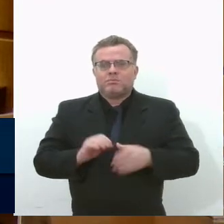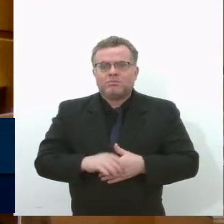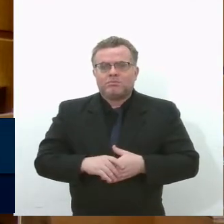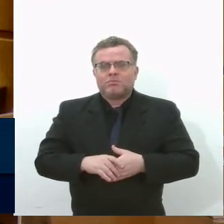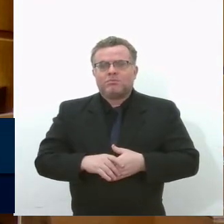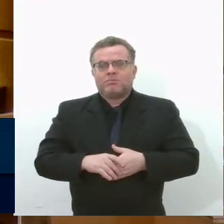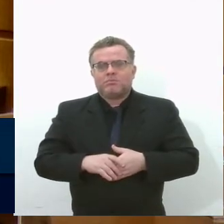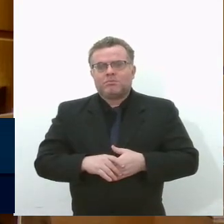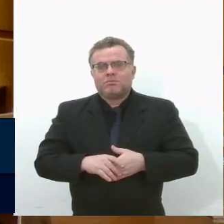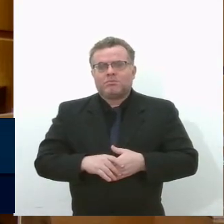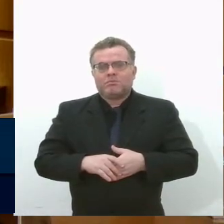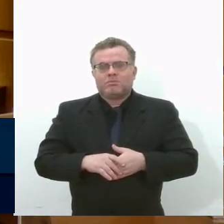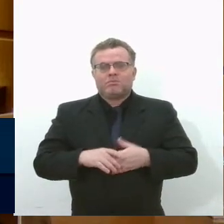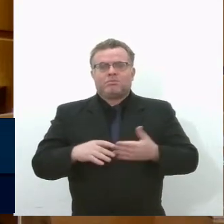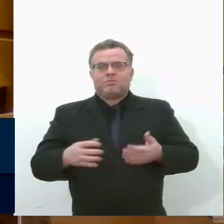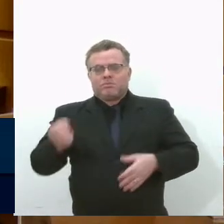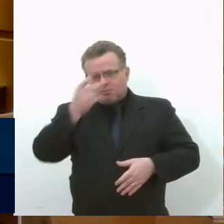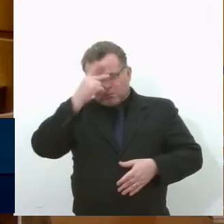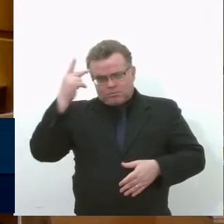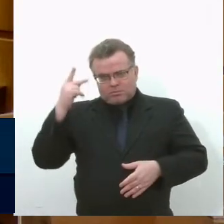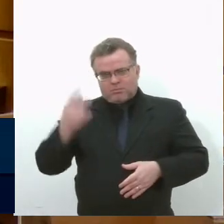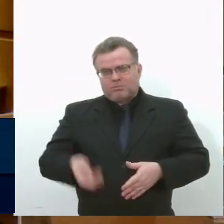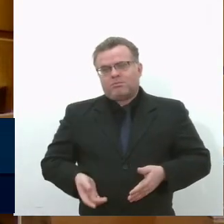que eu, prefeito, colocaria ele para fora,